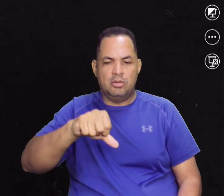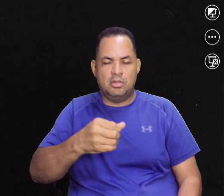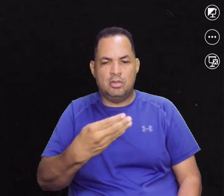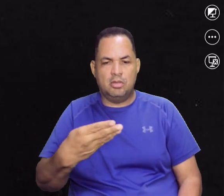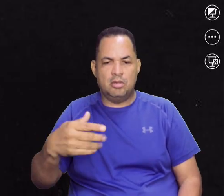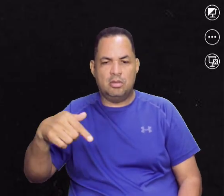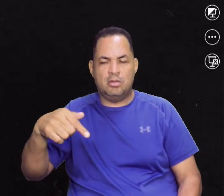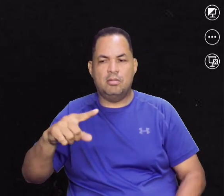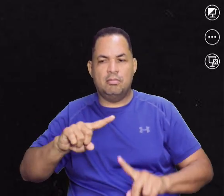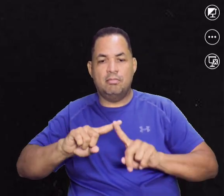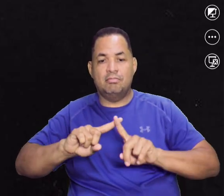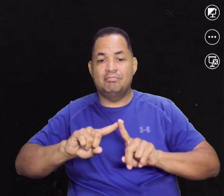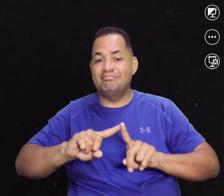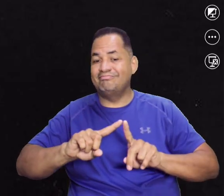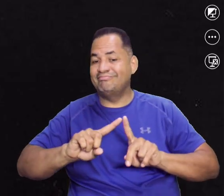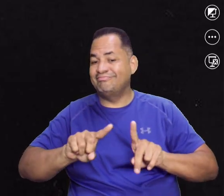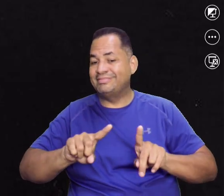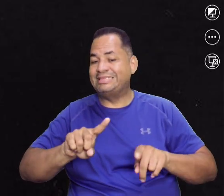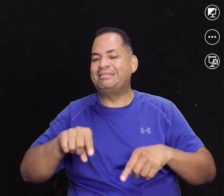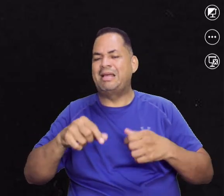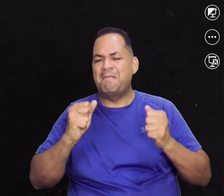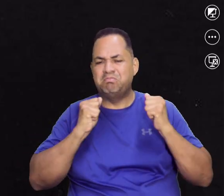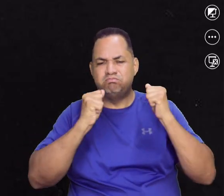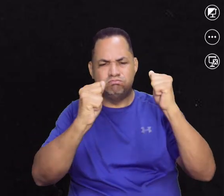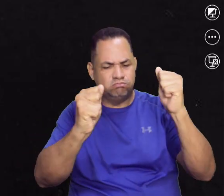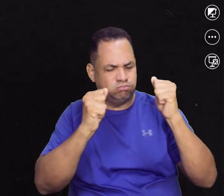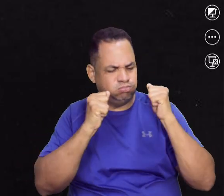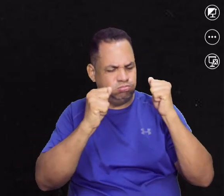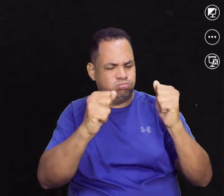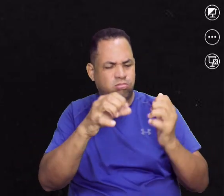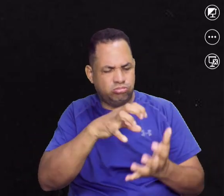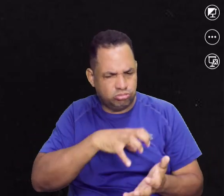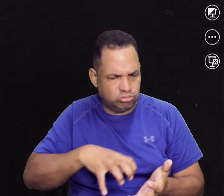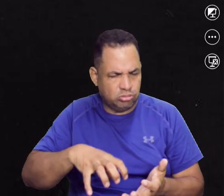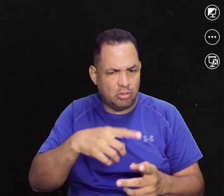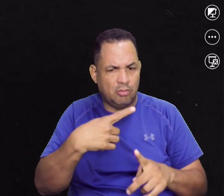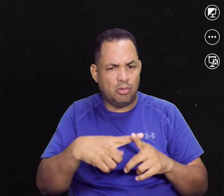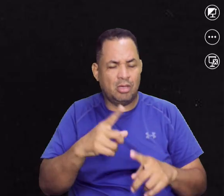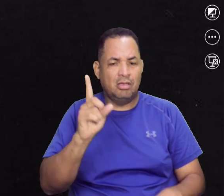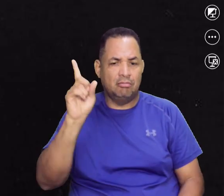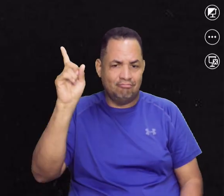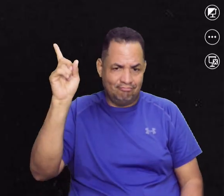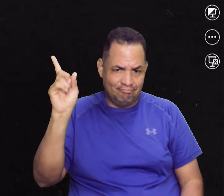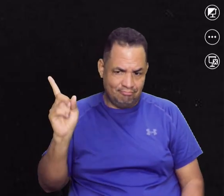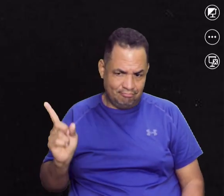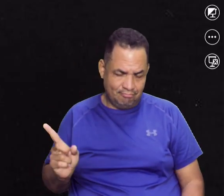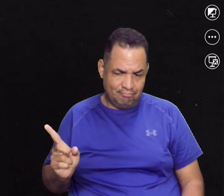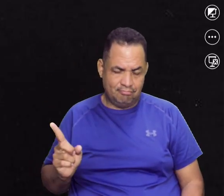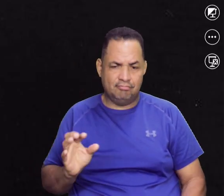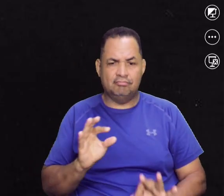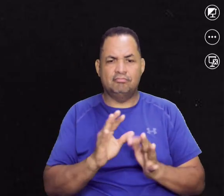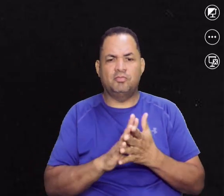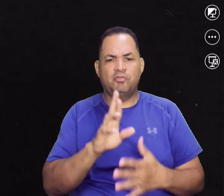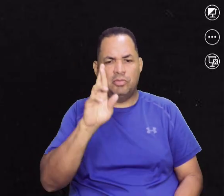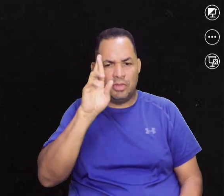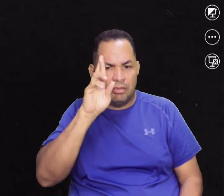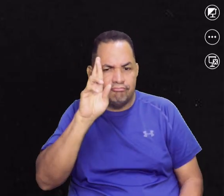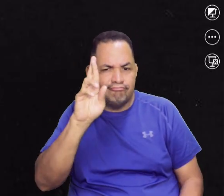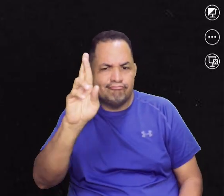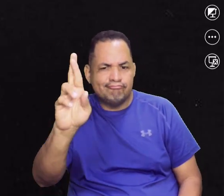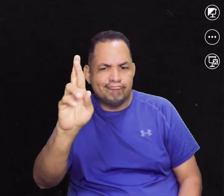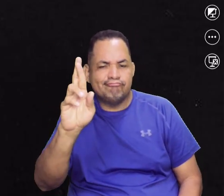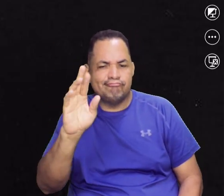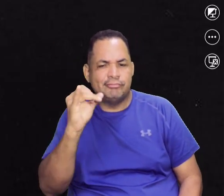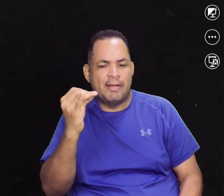1947, mas depois de muita luta. Por quê? Porque o Mahatma Gandhi, ele vai ser um